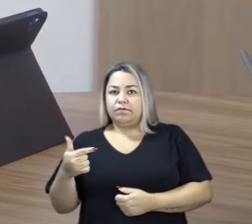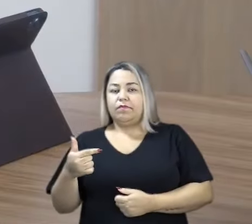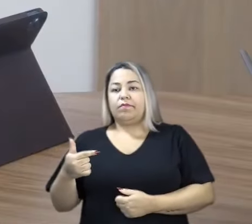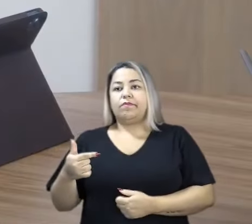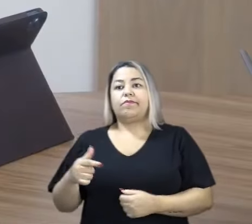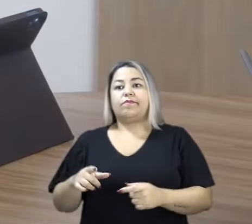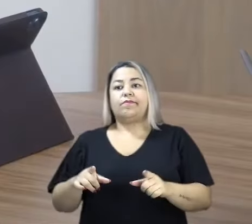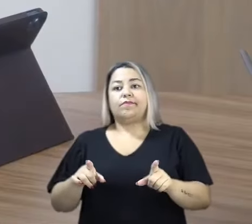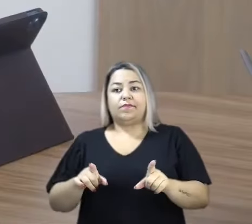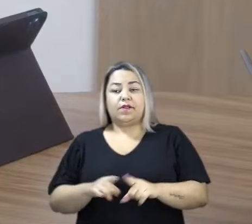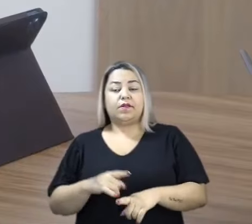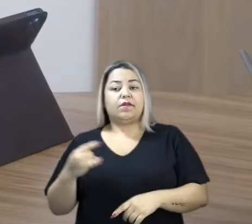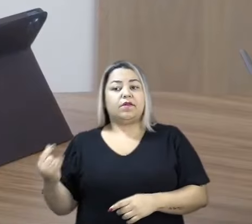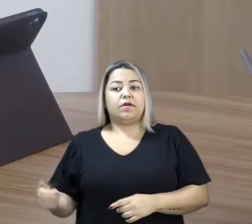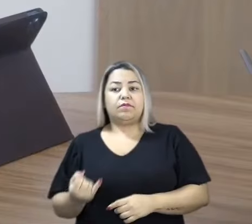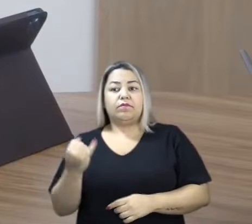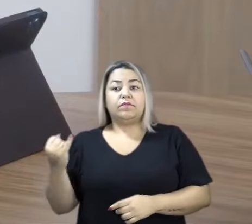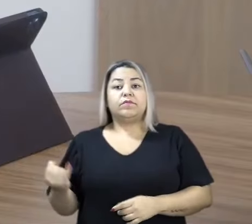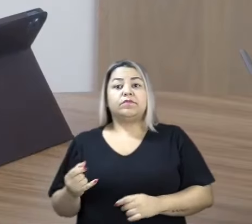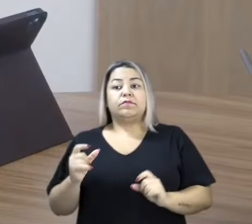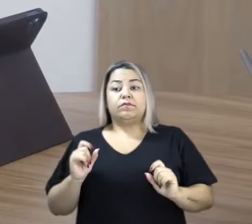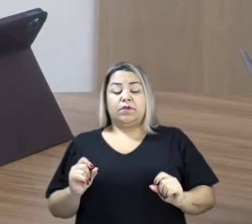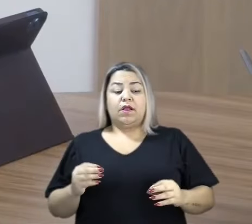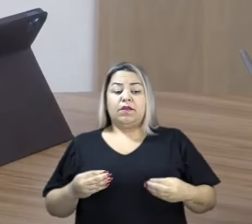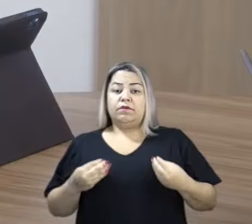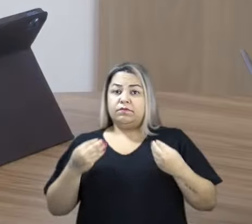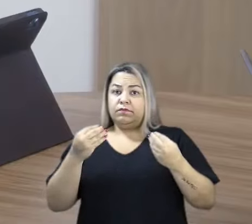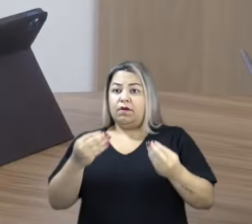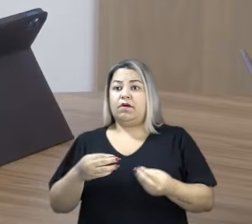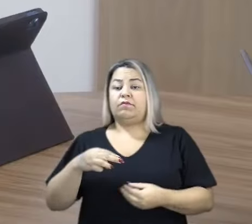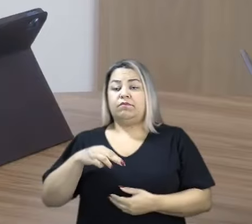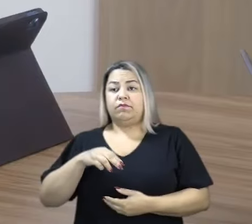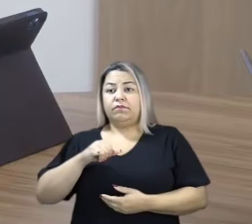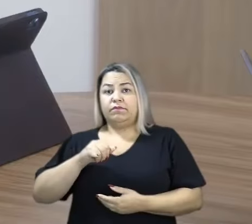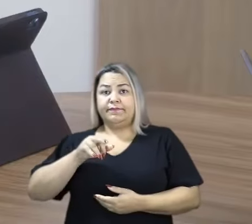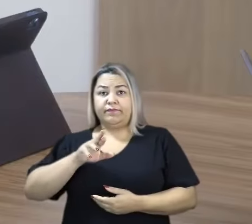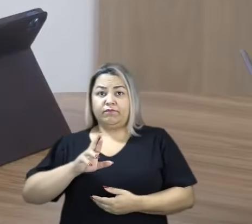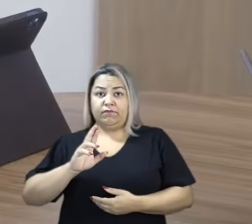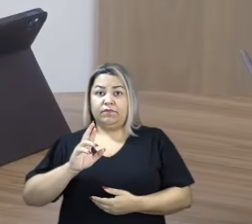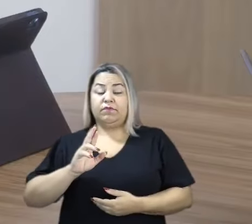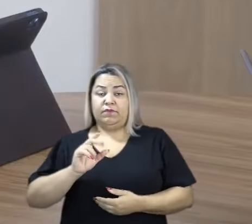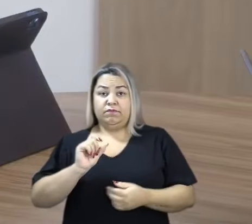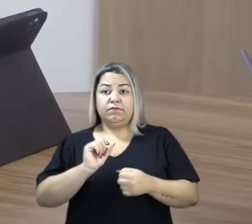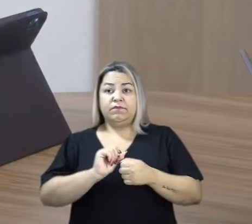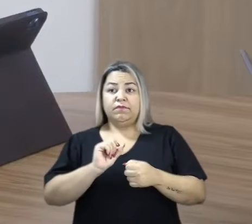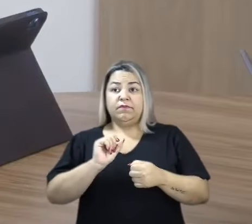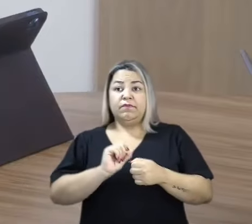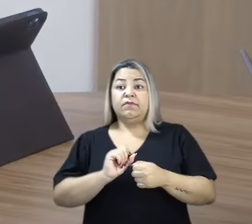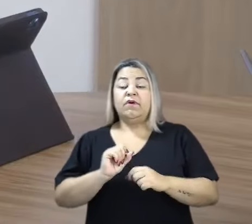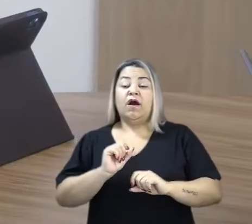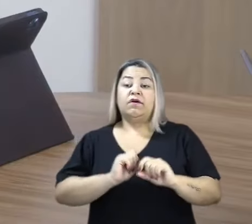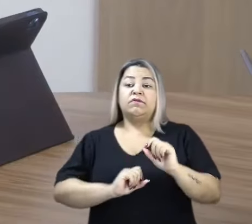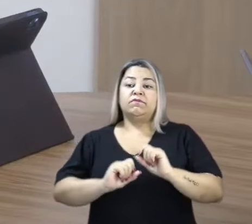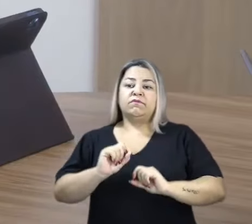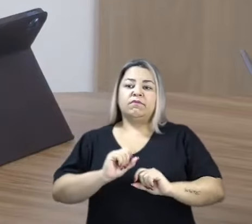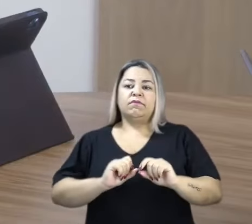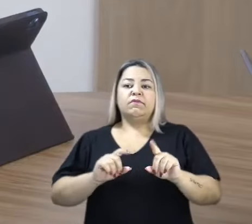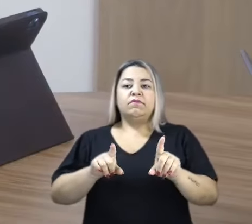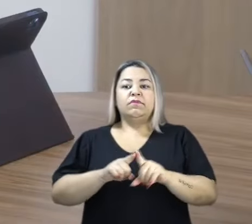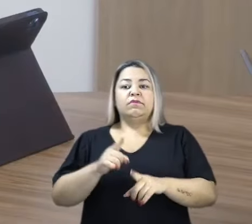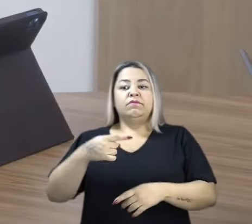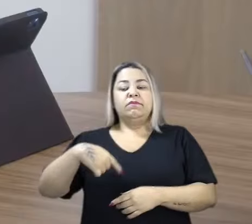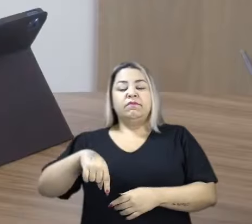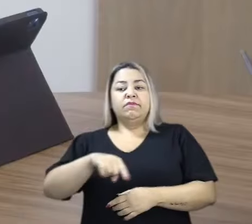é extremamente importante. A entrega que o MIR está fazendo, eu considero, né, e aí sobre o comando da